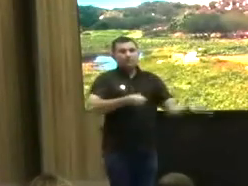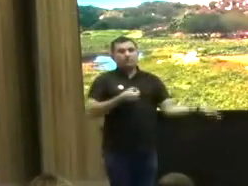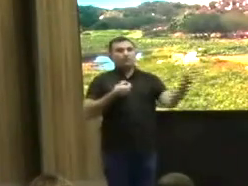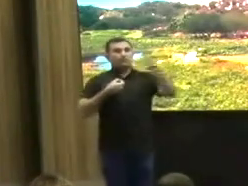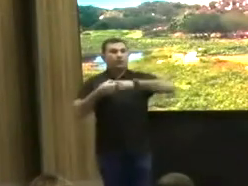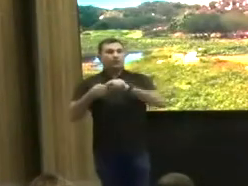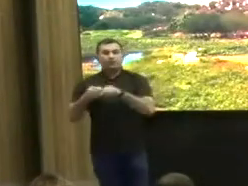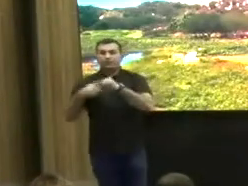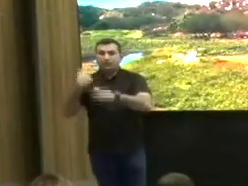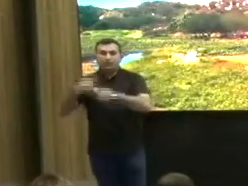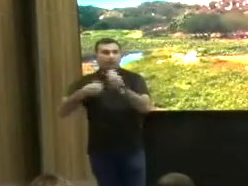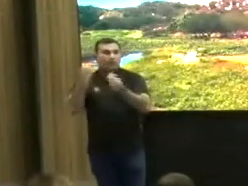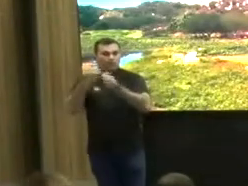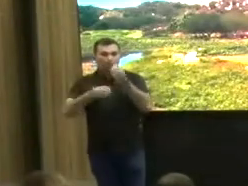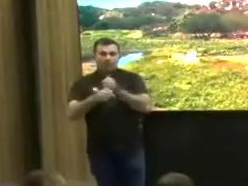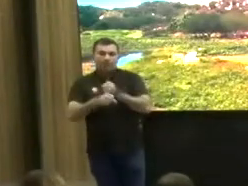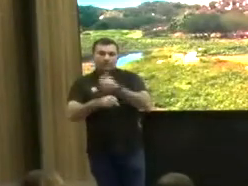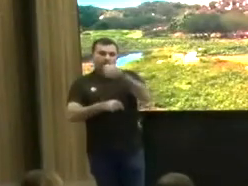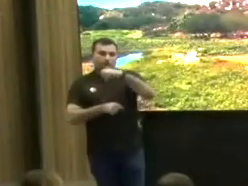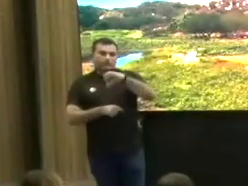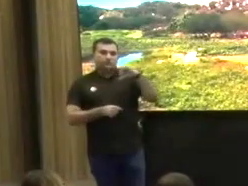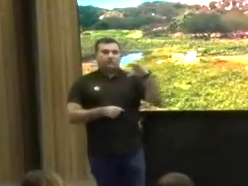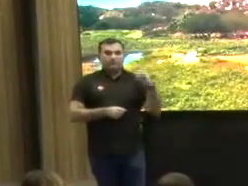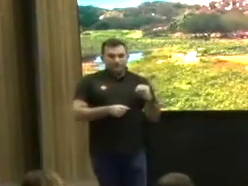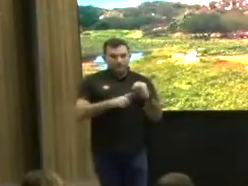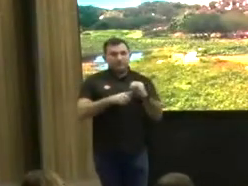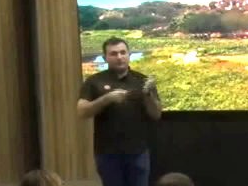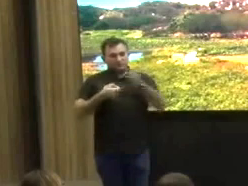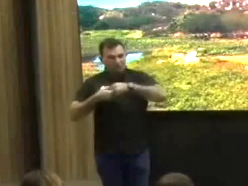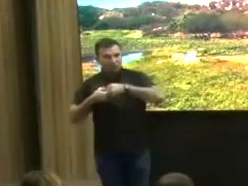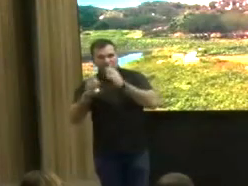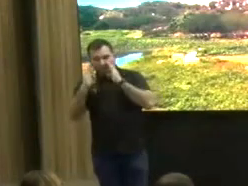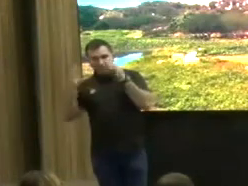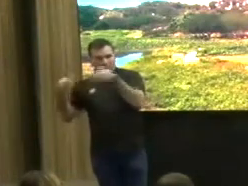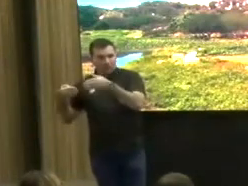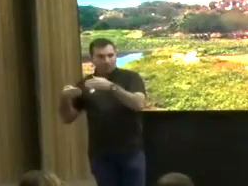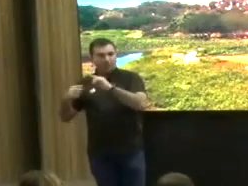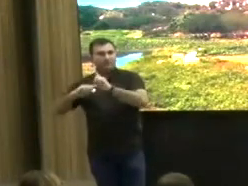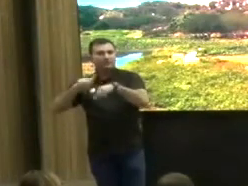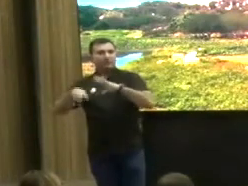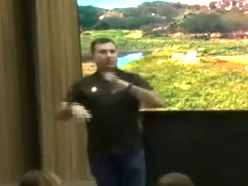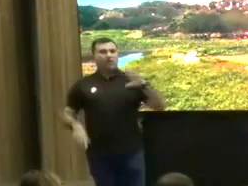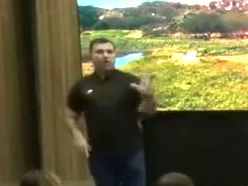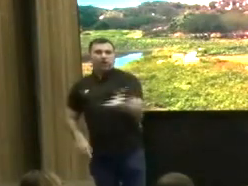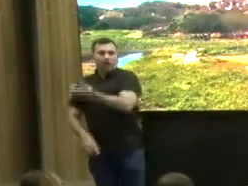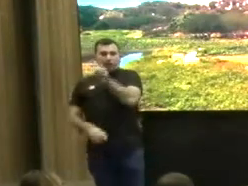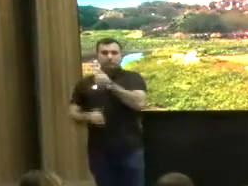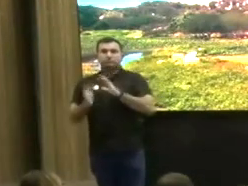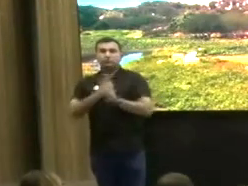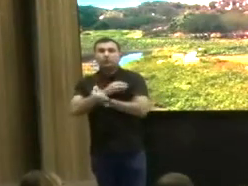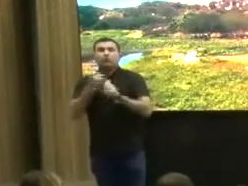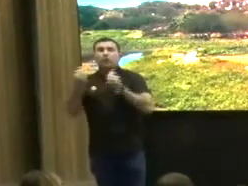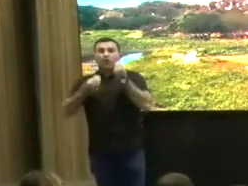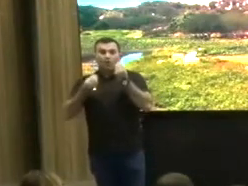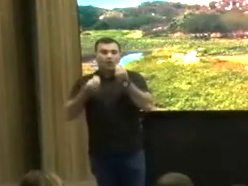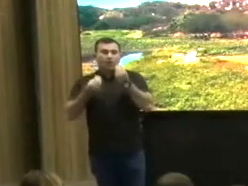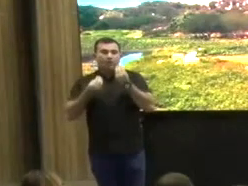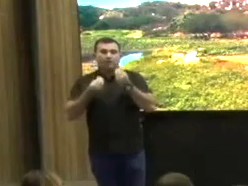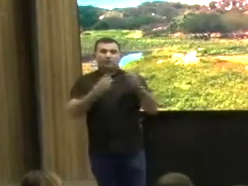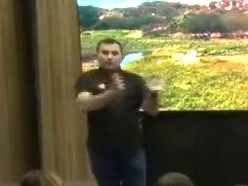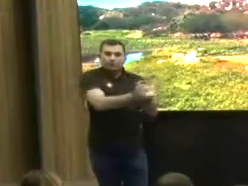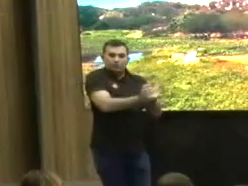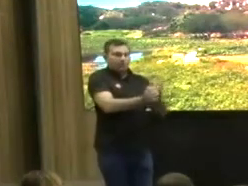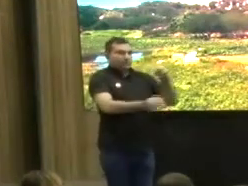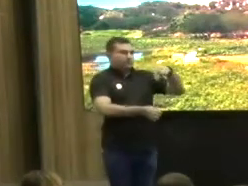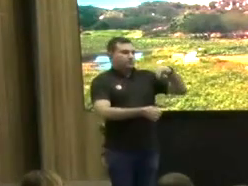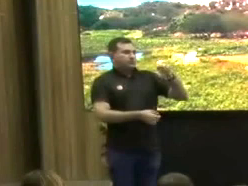ser utilizado nos anos 90, mas ele aí é capturado totalmente pela onda